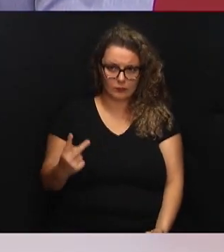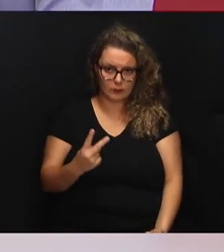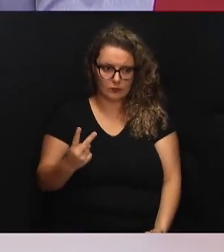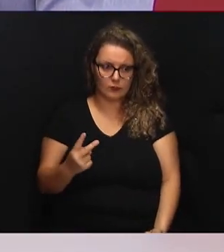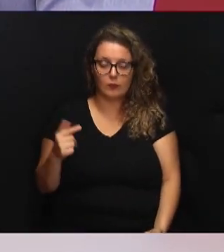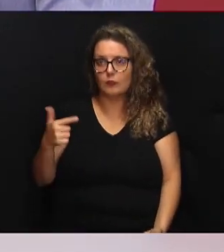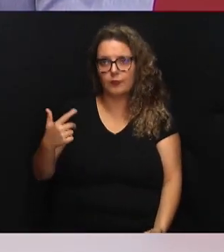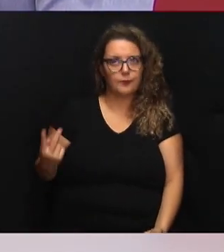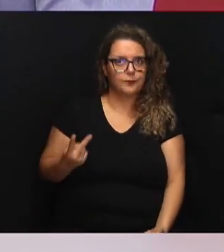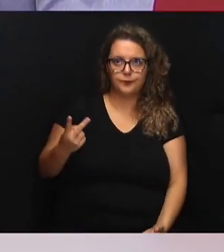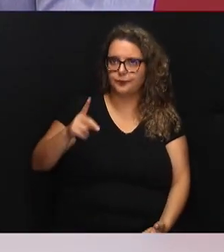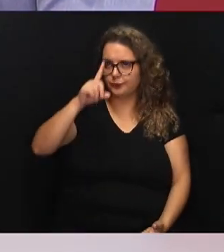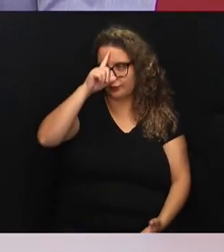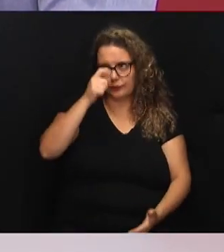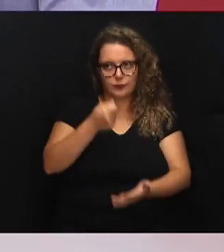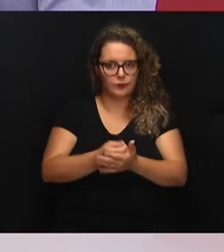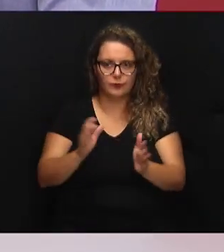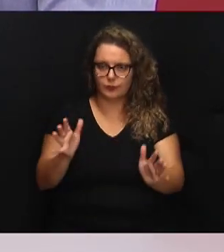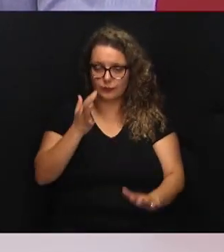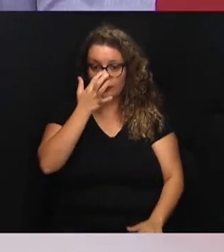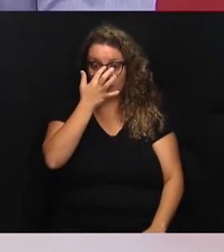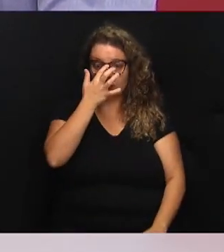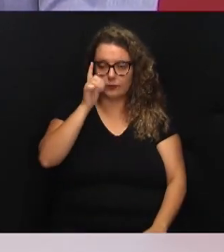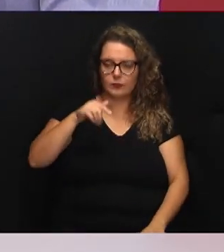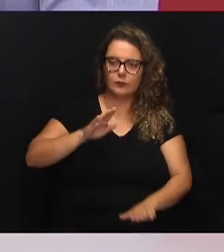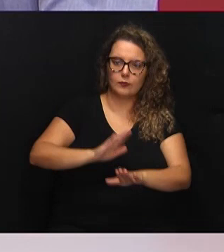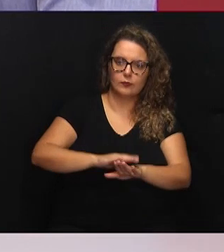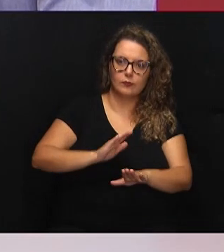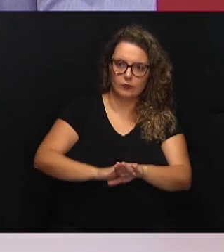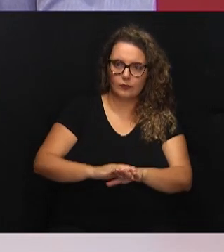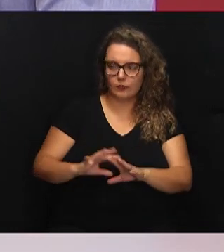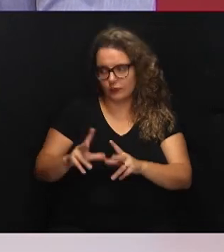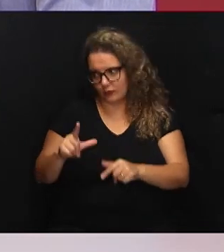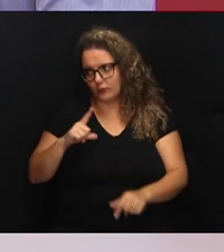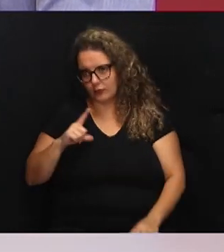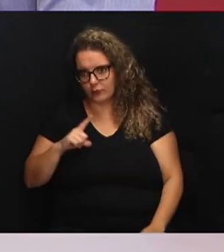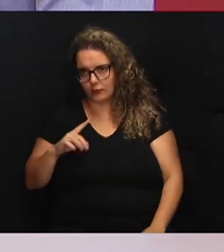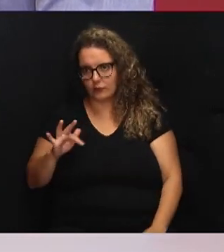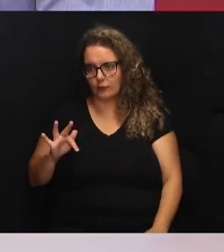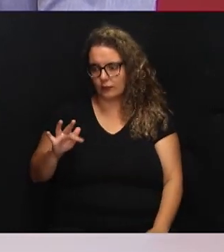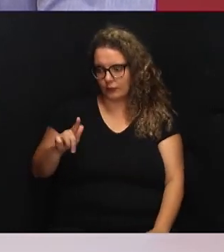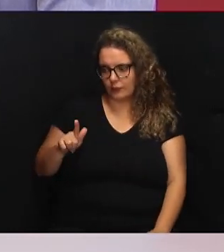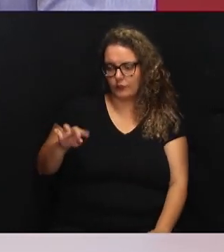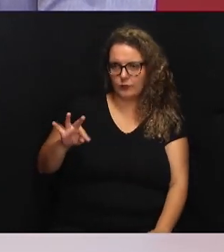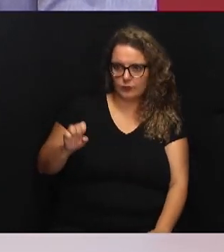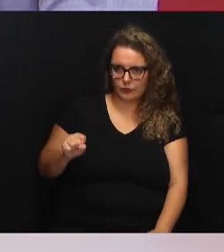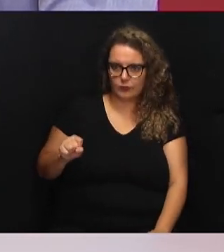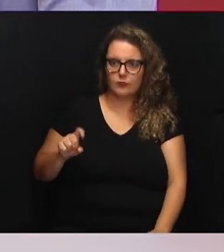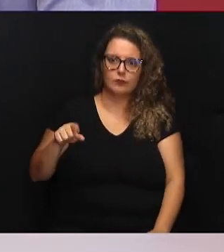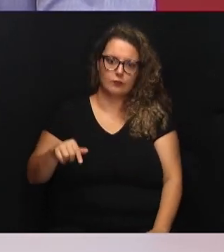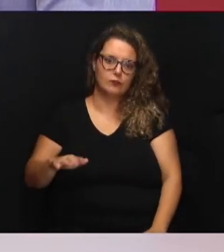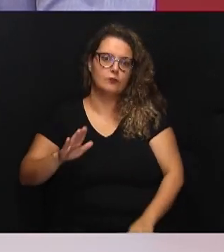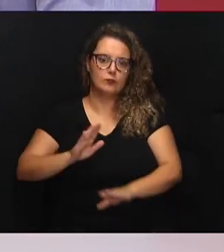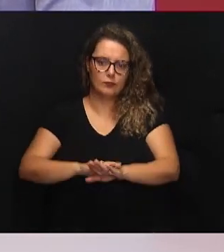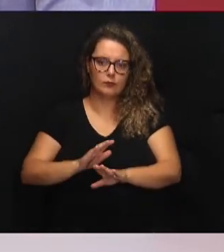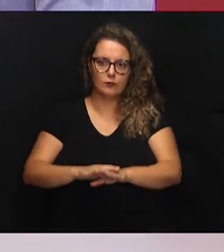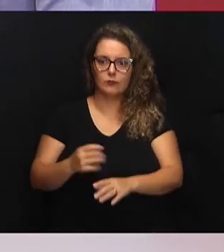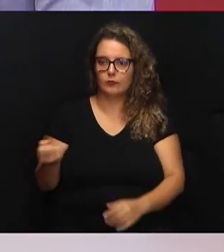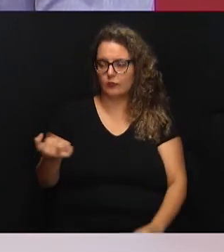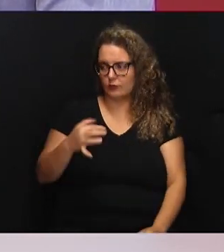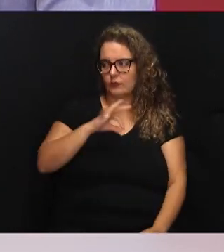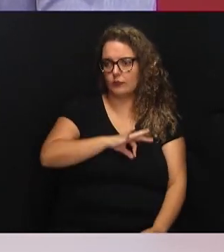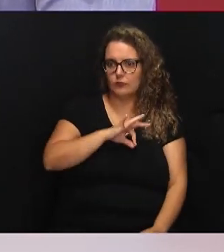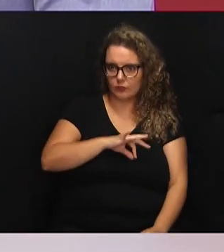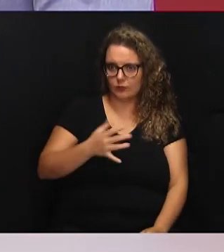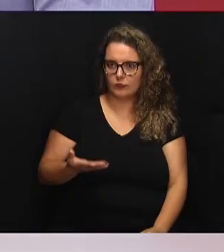tem um valor estabelecido. Na verdade, ele é uma função daquilo que você tem no seu fundo de garantia e uma função do quanto é o seu salário. Né?